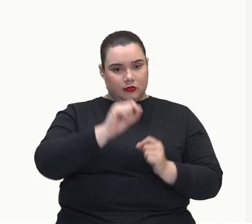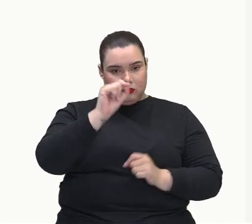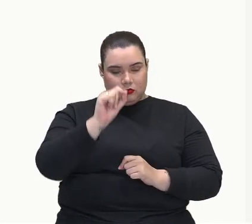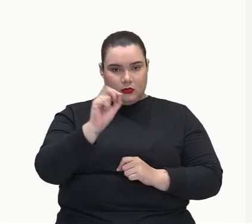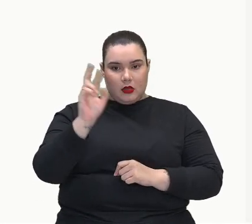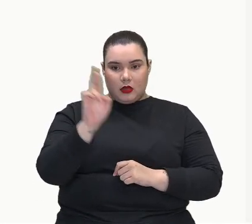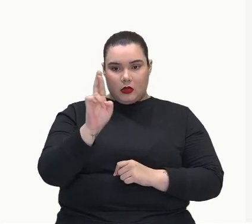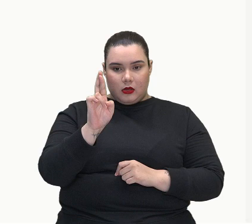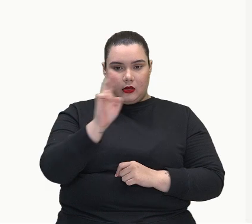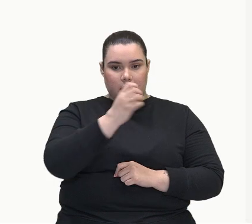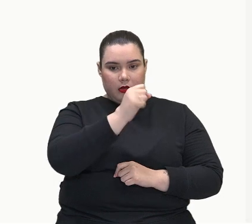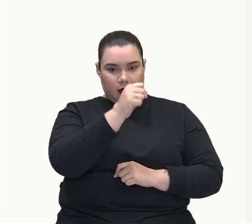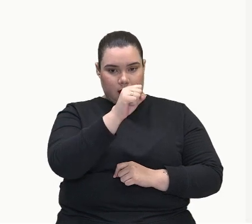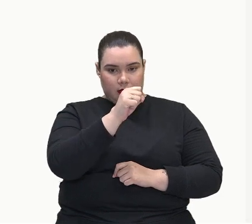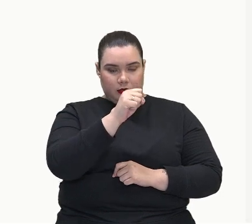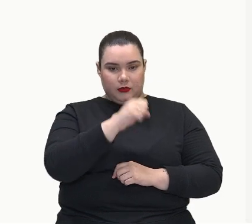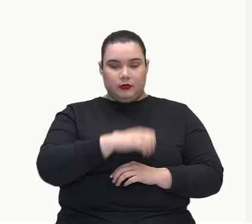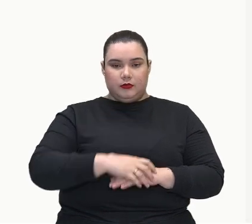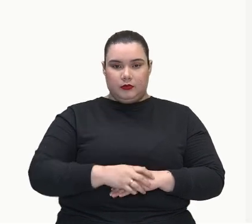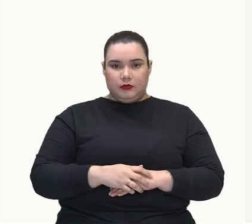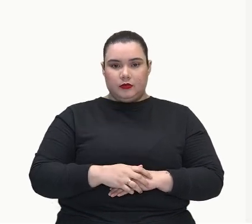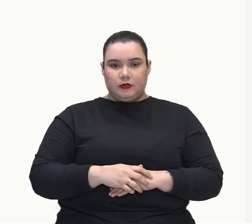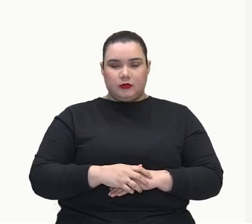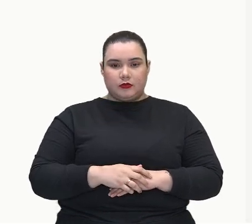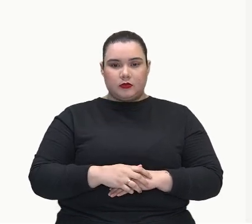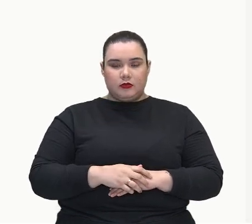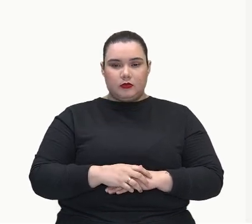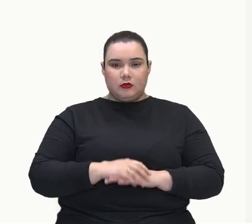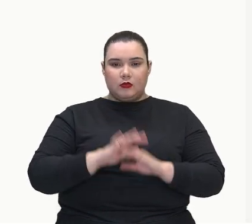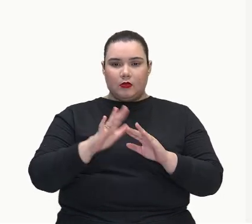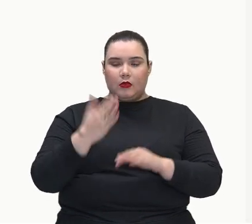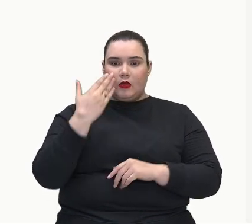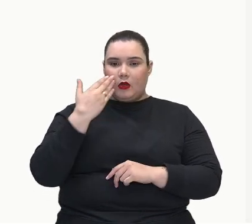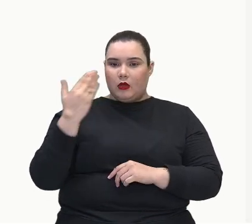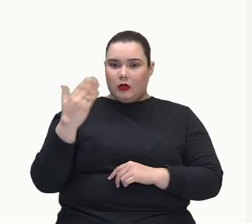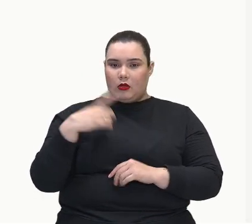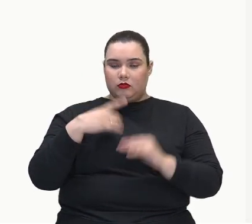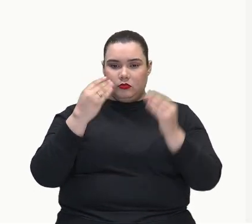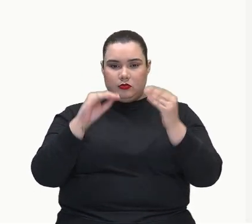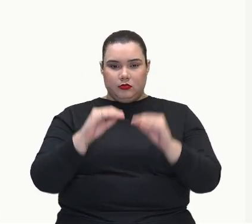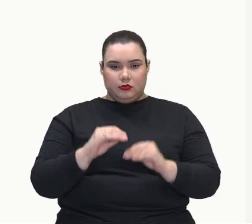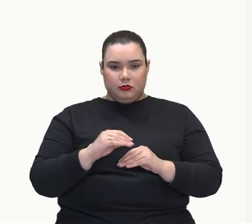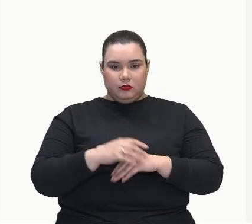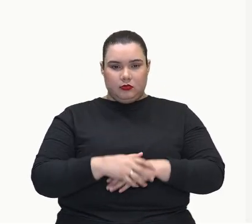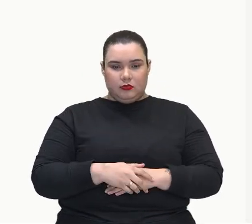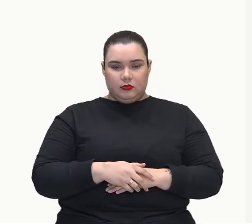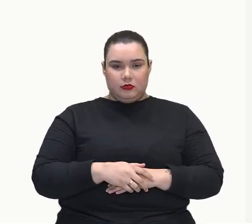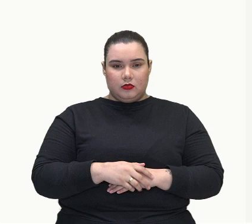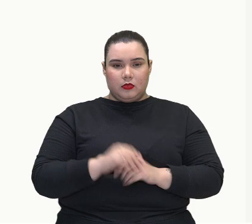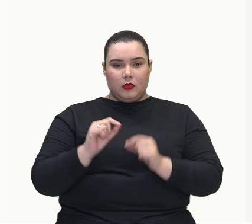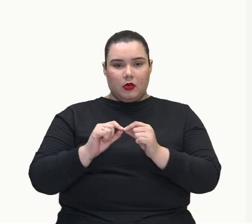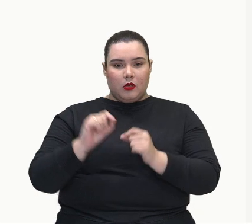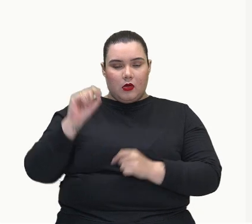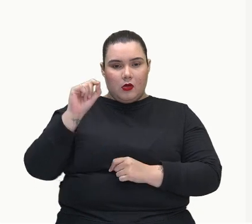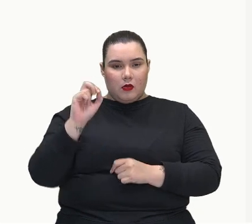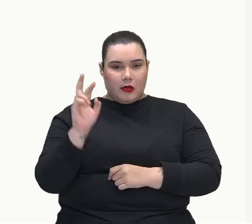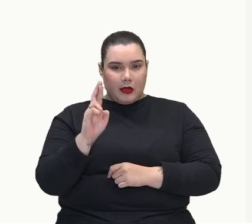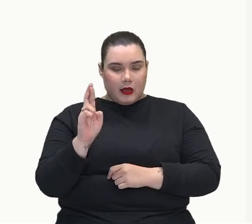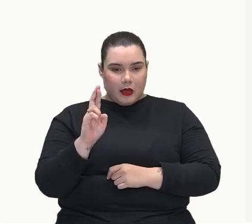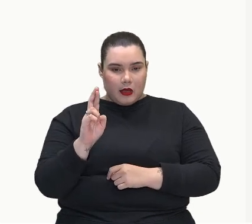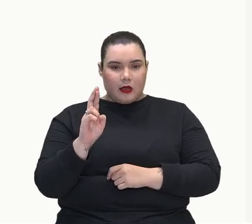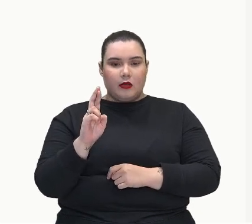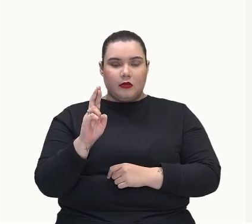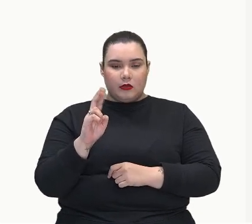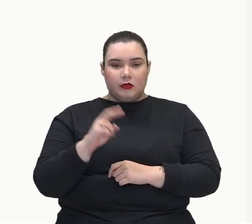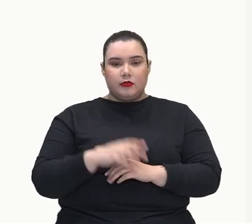transversais R e S. E aqui nós temos os segmentos. Temos esse segmento aqui, este